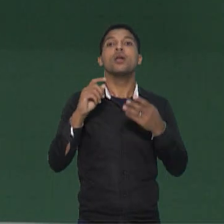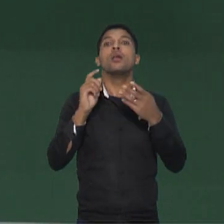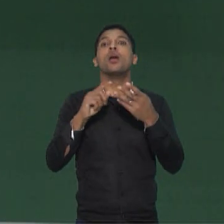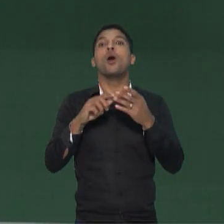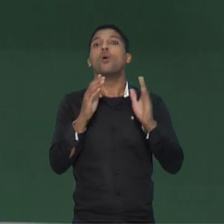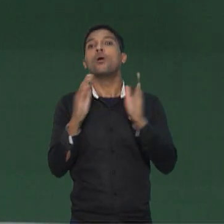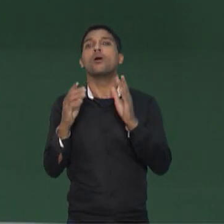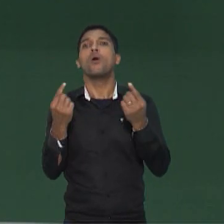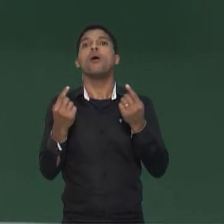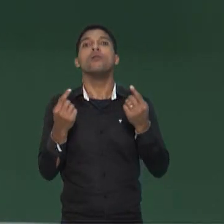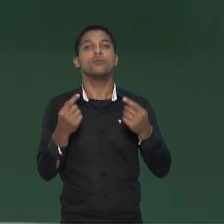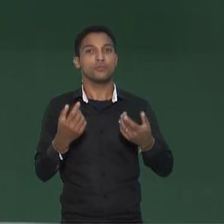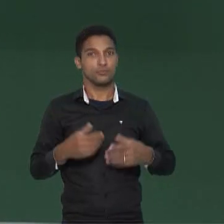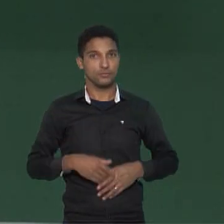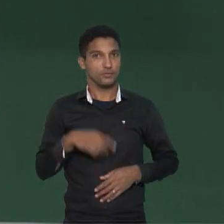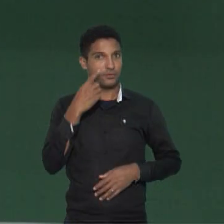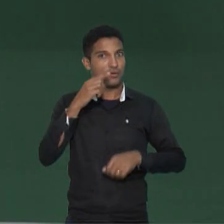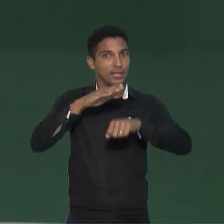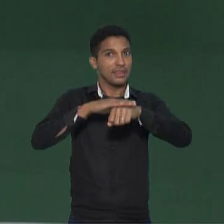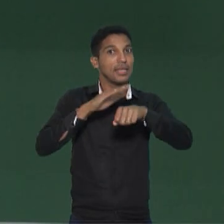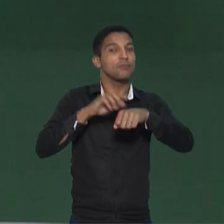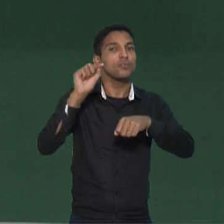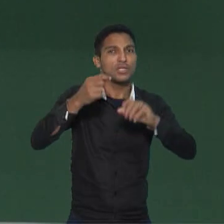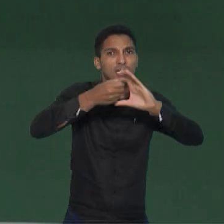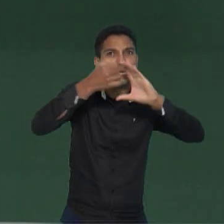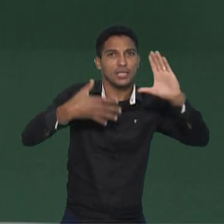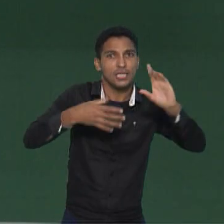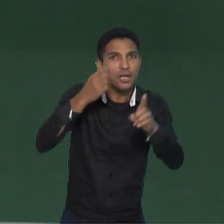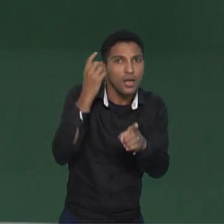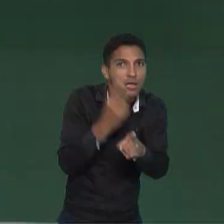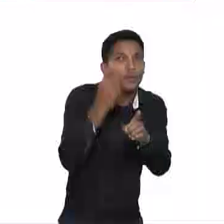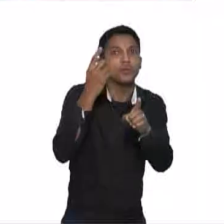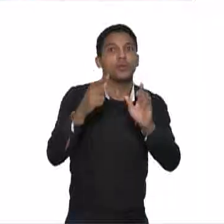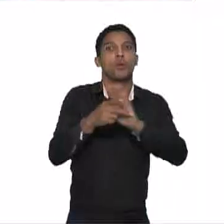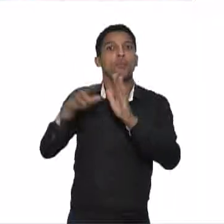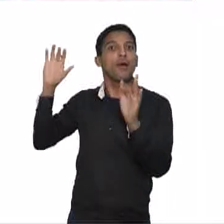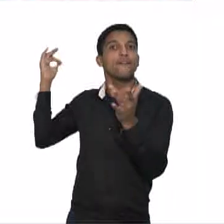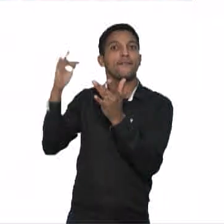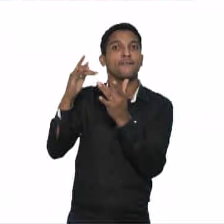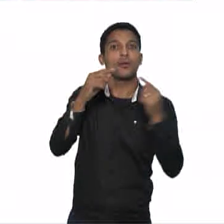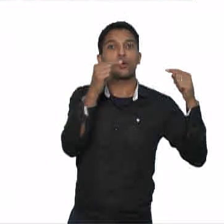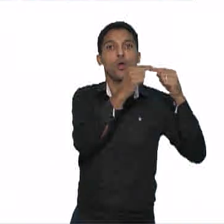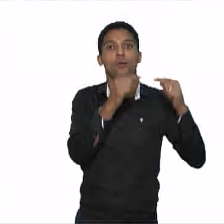gente vai dar o último tempinho para vocês, para a gente voltar em definitivo. Até daqui a pouco.